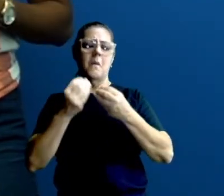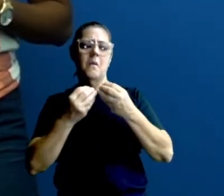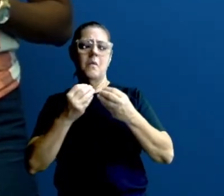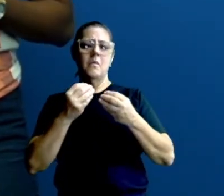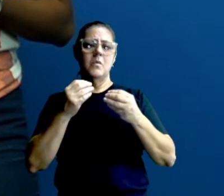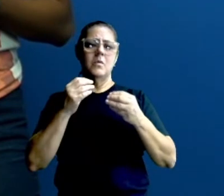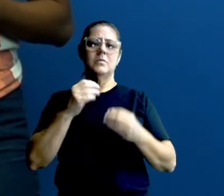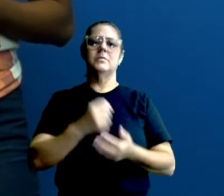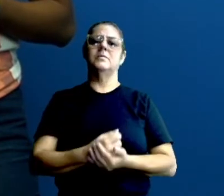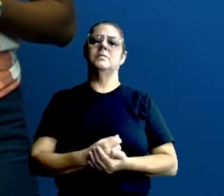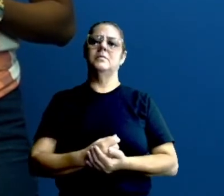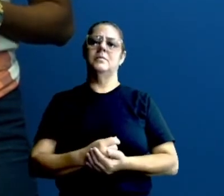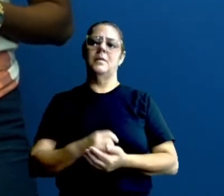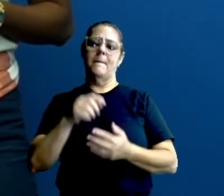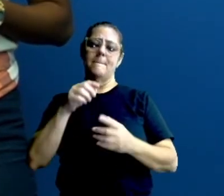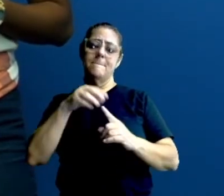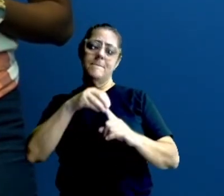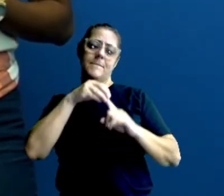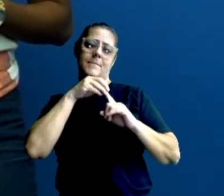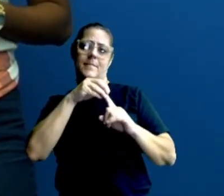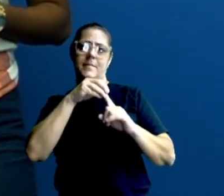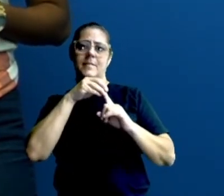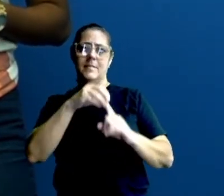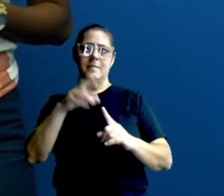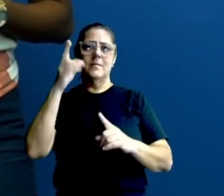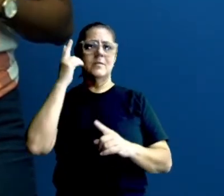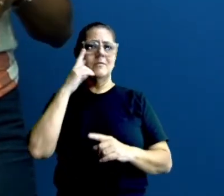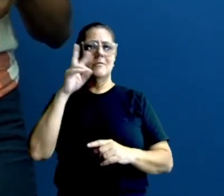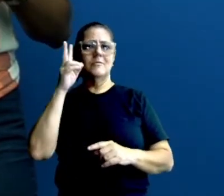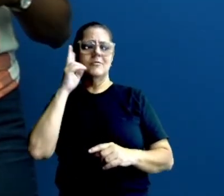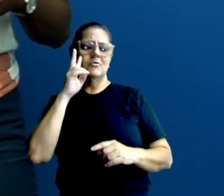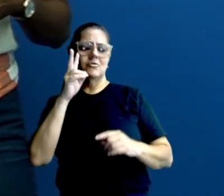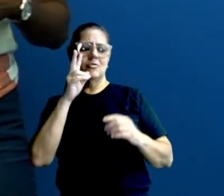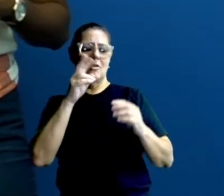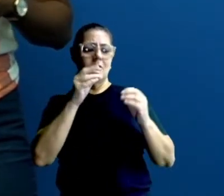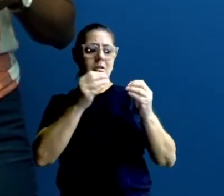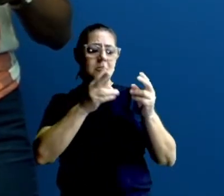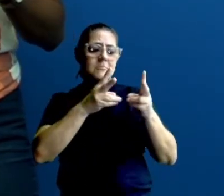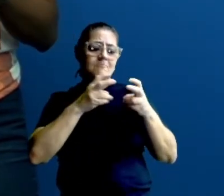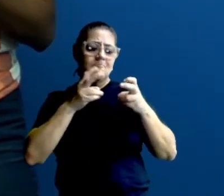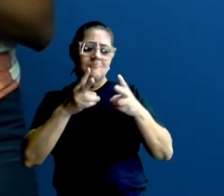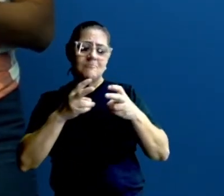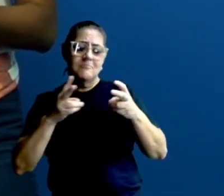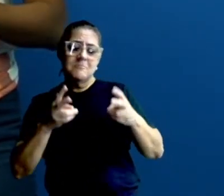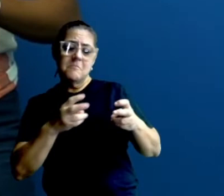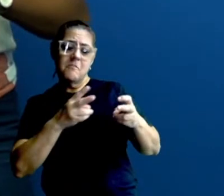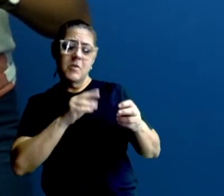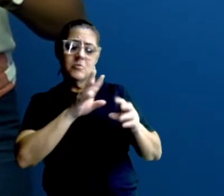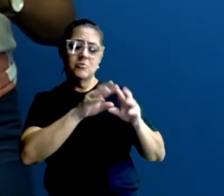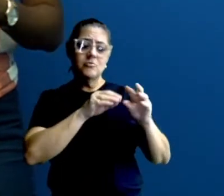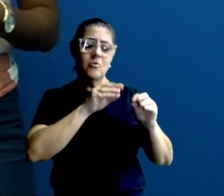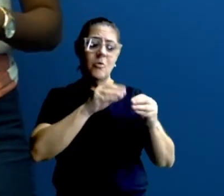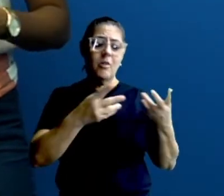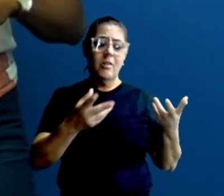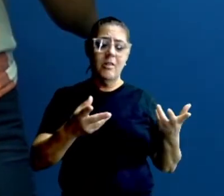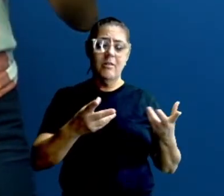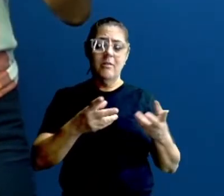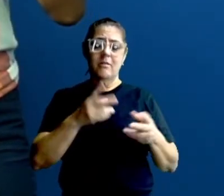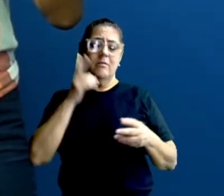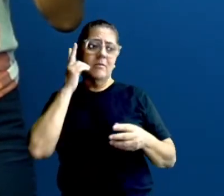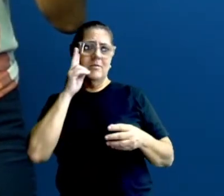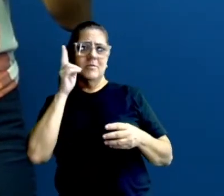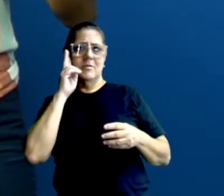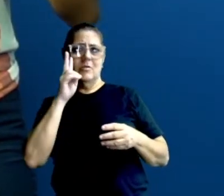fica ligadinho nos pontos principais da tua história porque são eles que vão te ajudar a descobrir